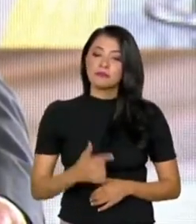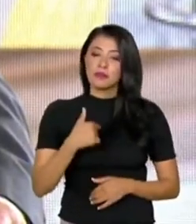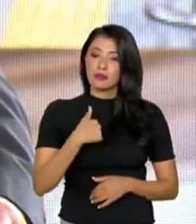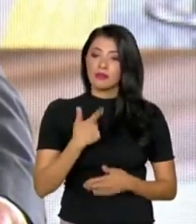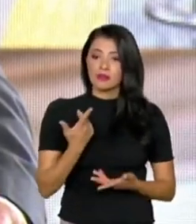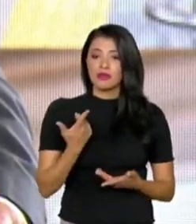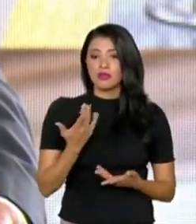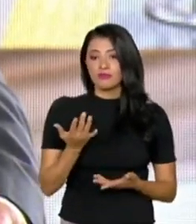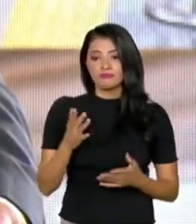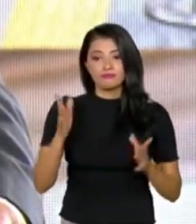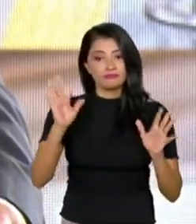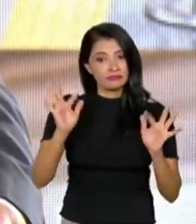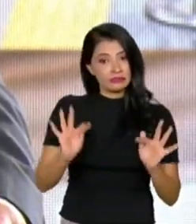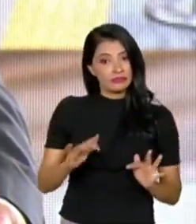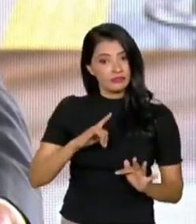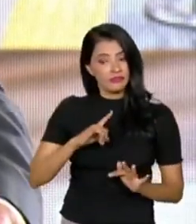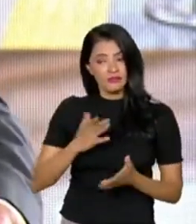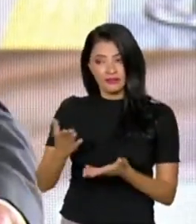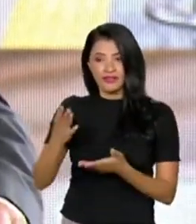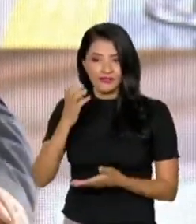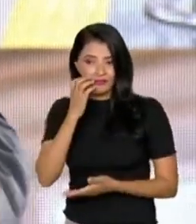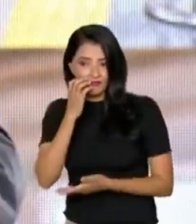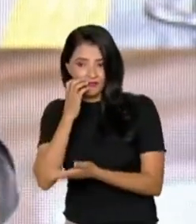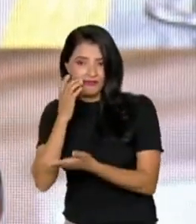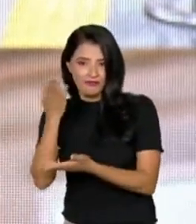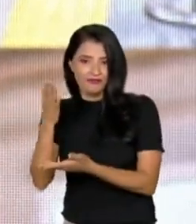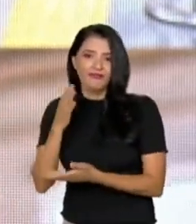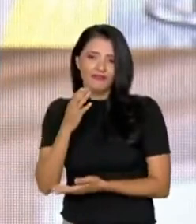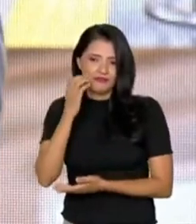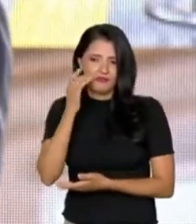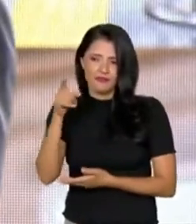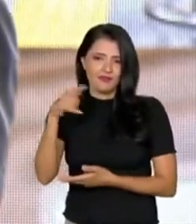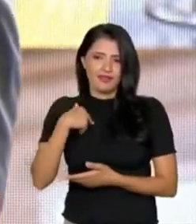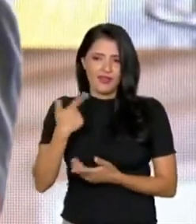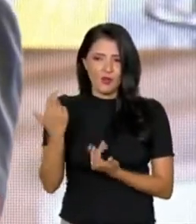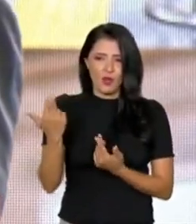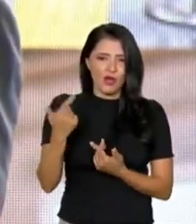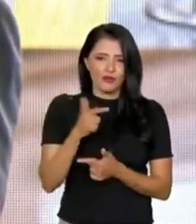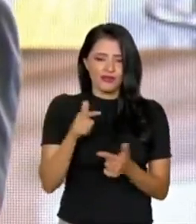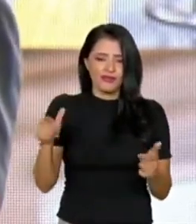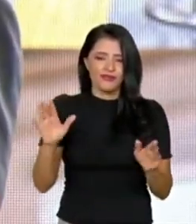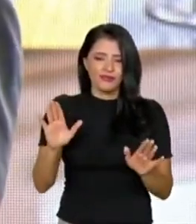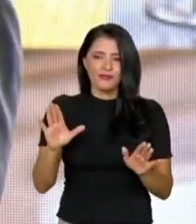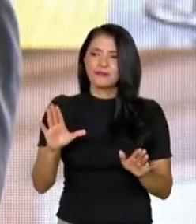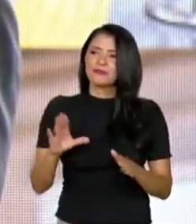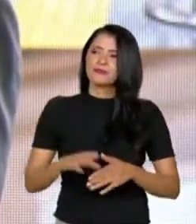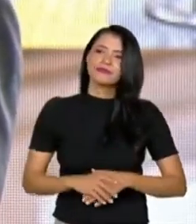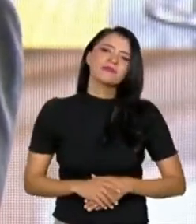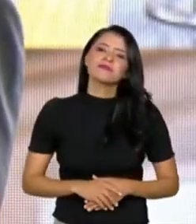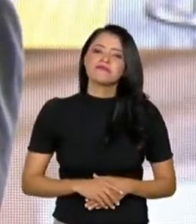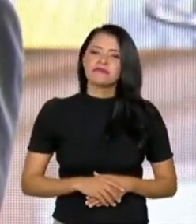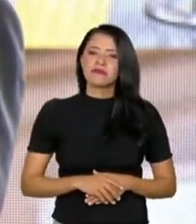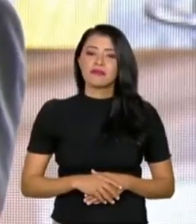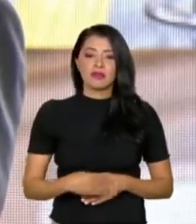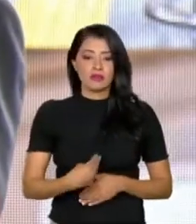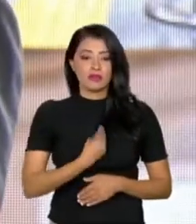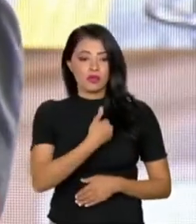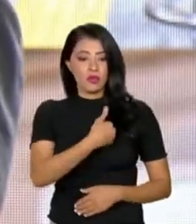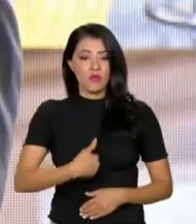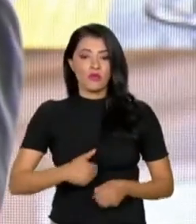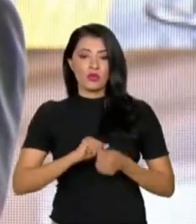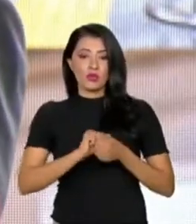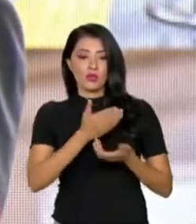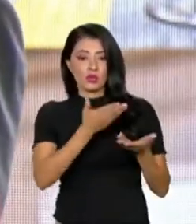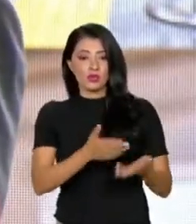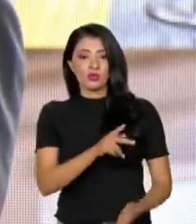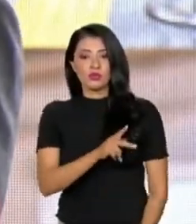tive a felicidade, Flávio Dino, você não teve tanta essa felicidade, de estar governando